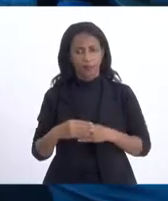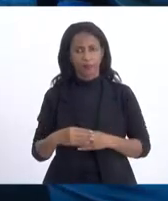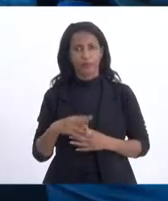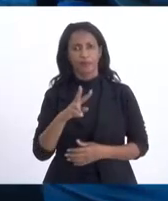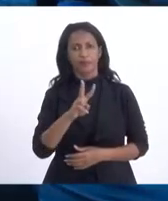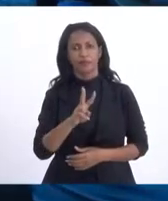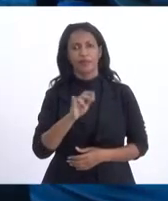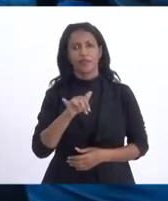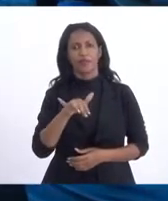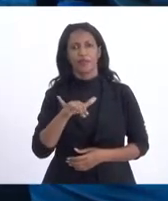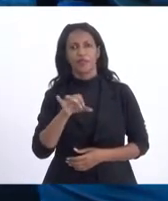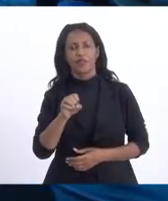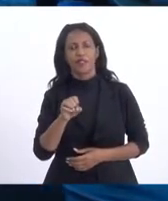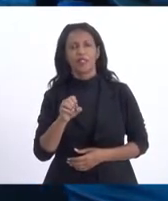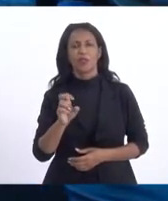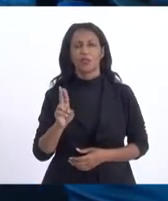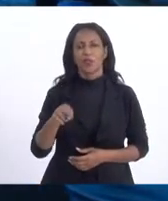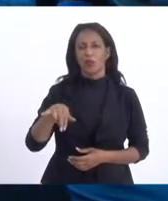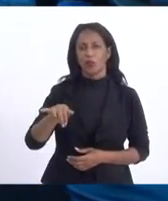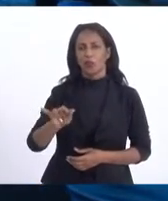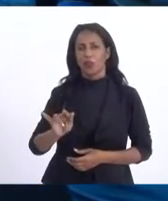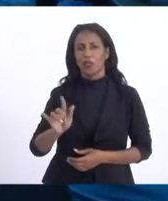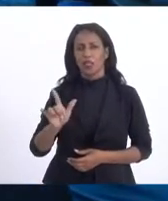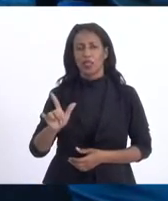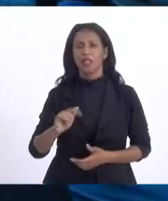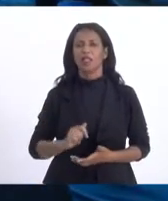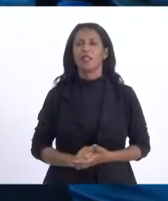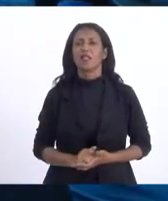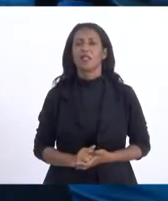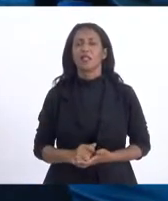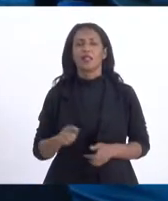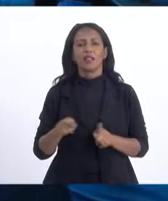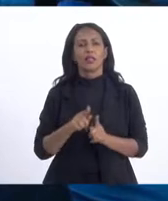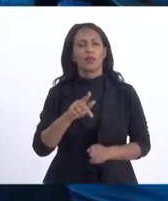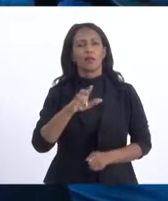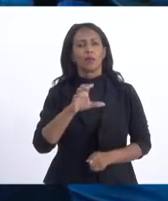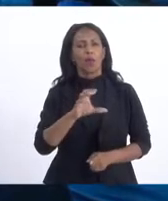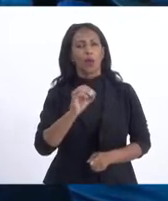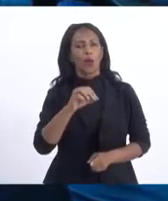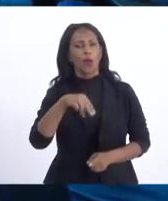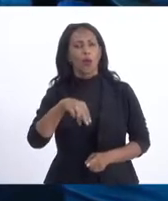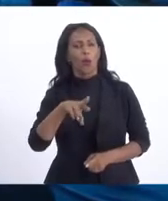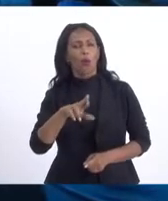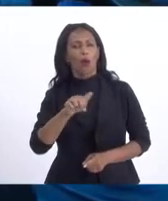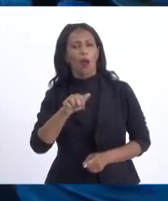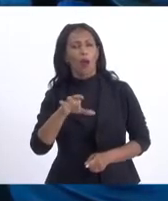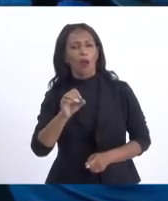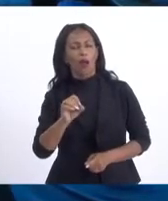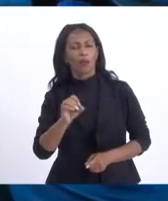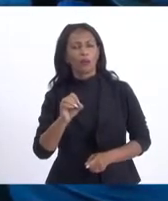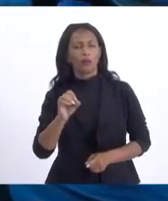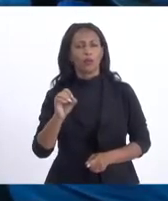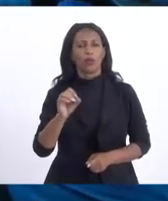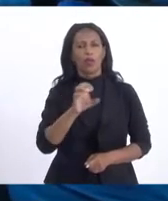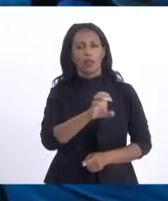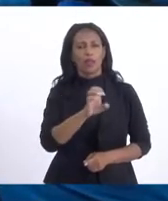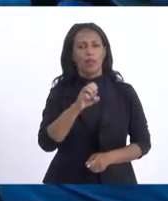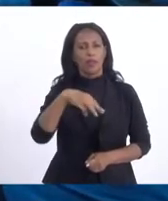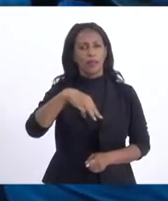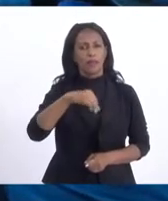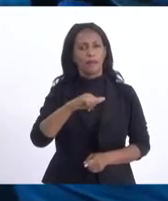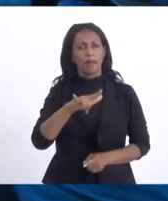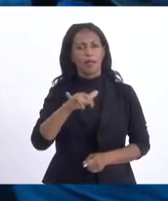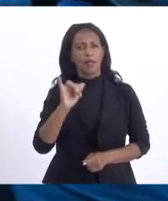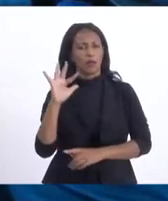Vinícius Raunhete, mantenedor da UNIG, também Conrado Raunhete, da UNIG, Emiliano Pena Machado, da equipe